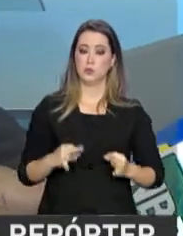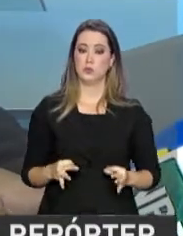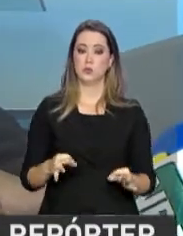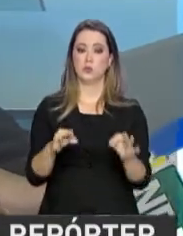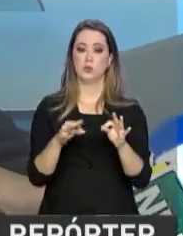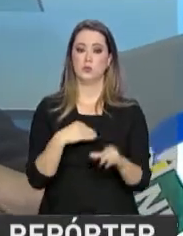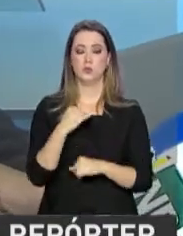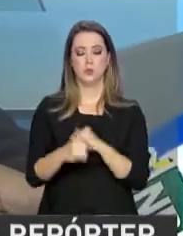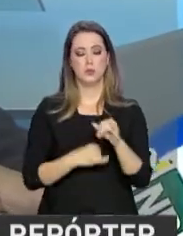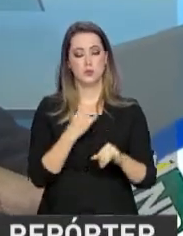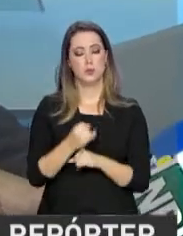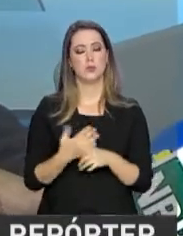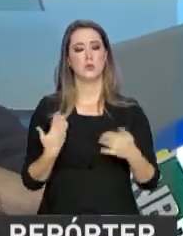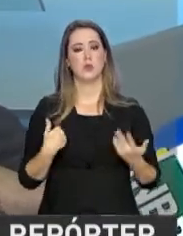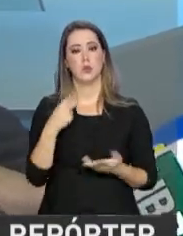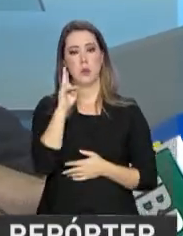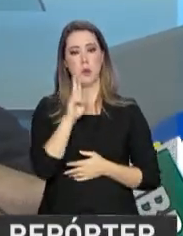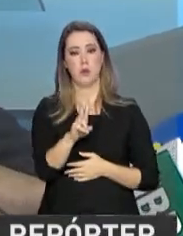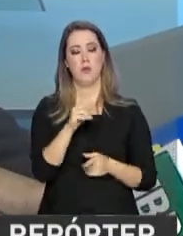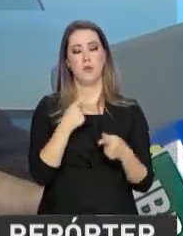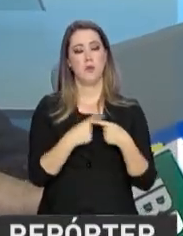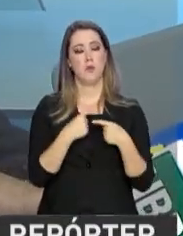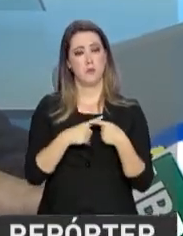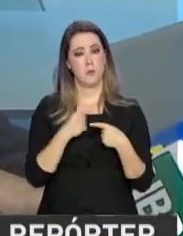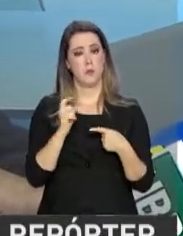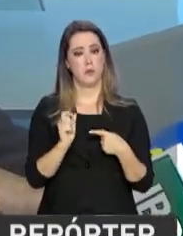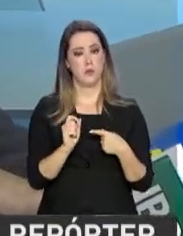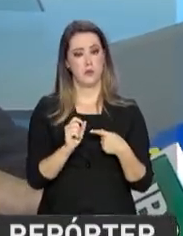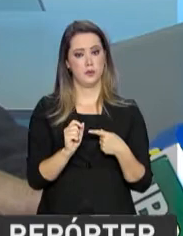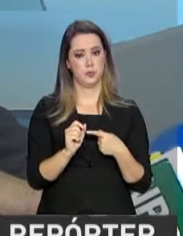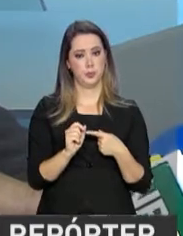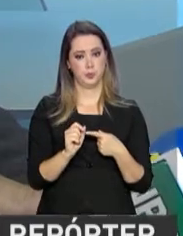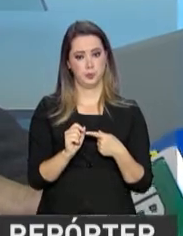da informação. Eu vejo isso como